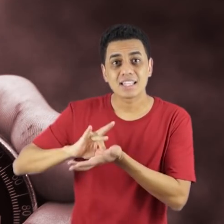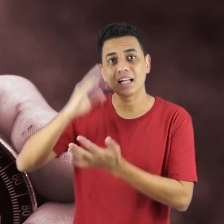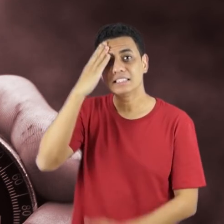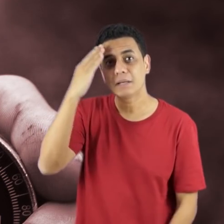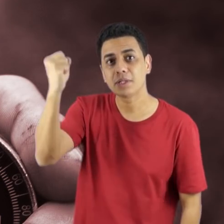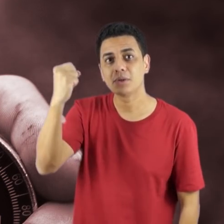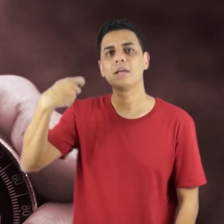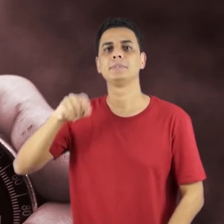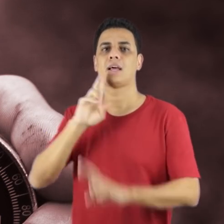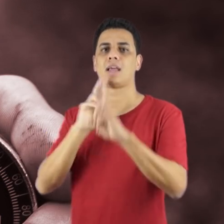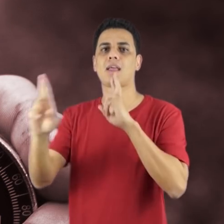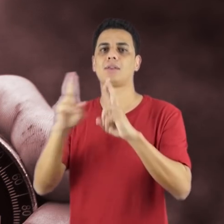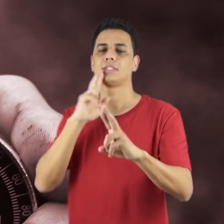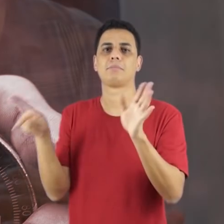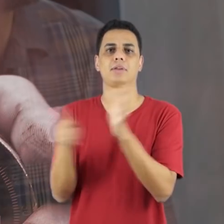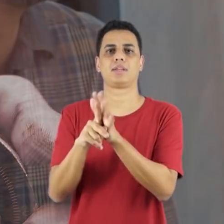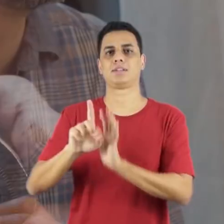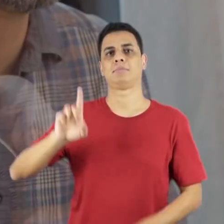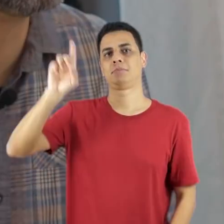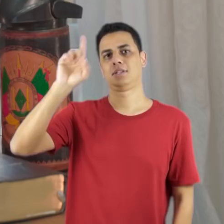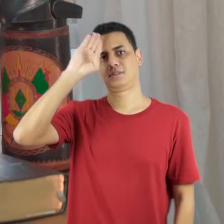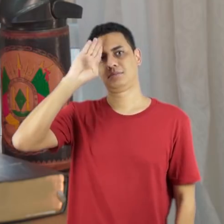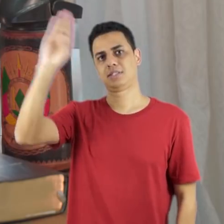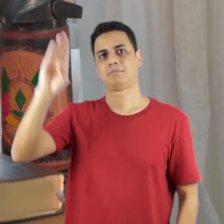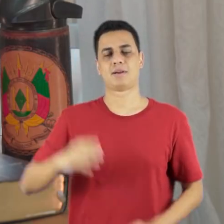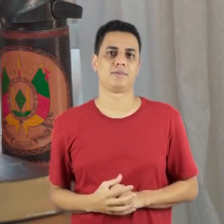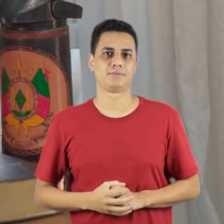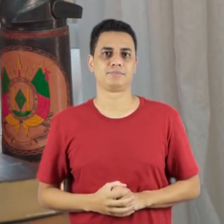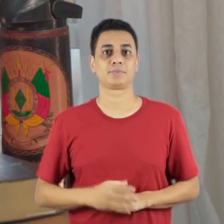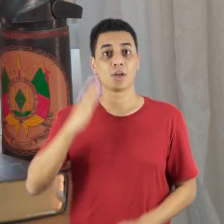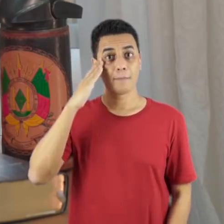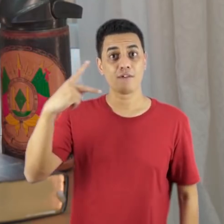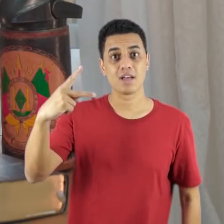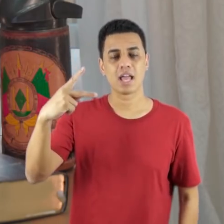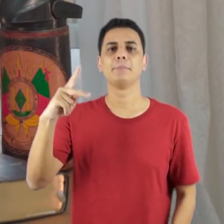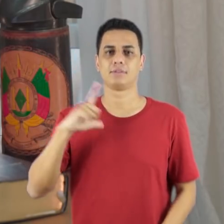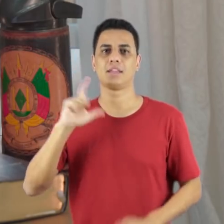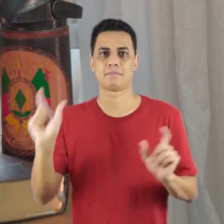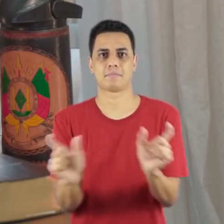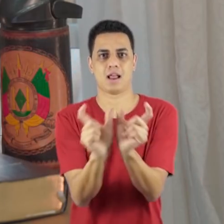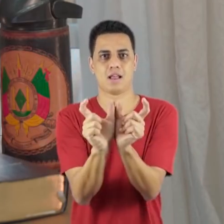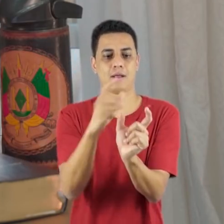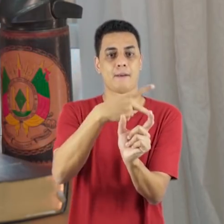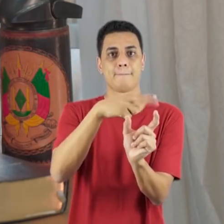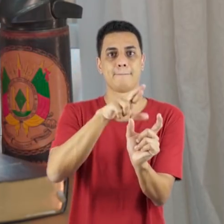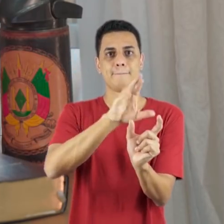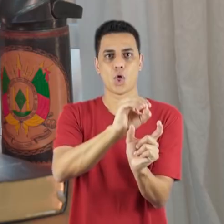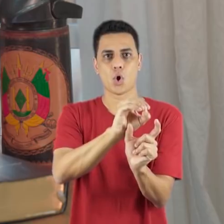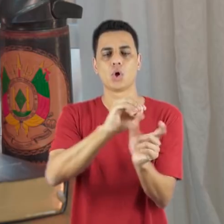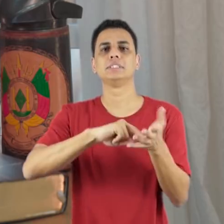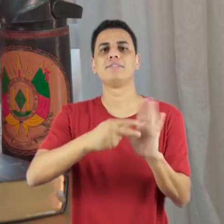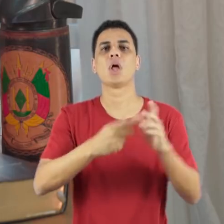no temor e no relacionamento com Deus a sua fonte e origem. A palavra provérbios vem da junção de duas palavras. Pro,